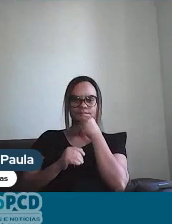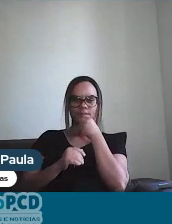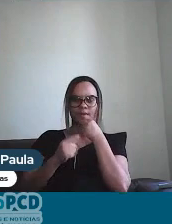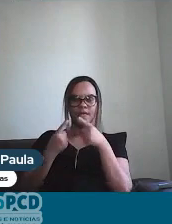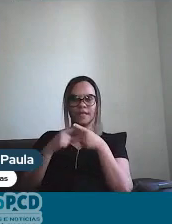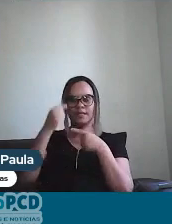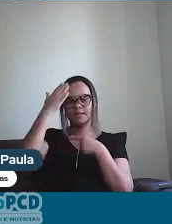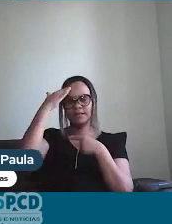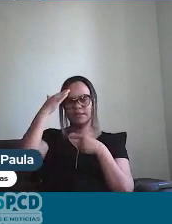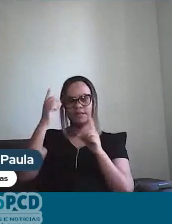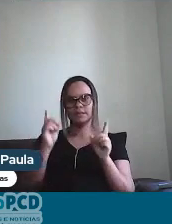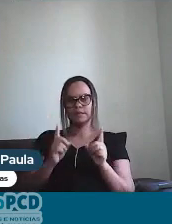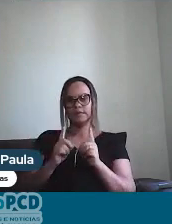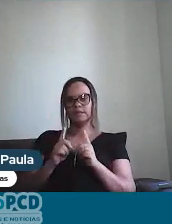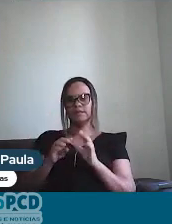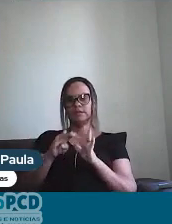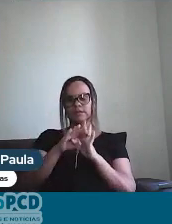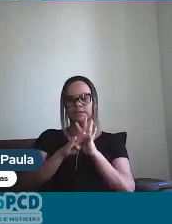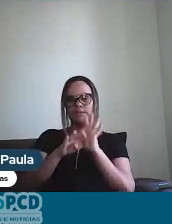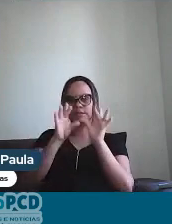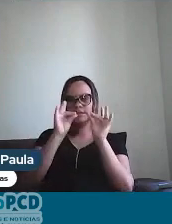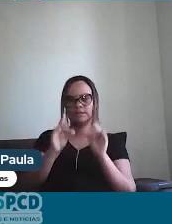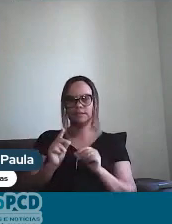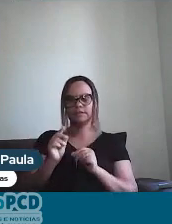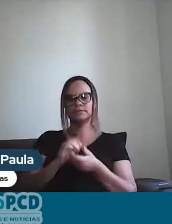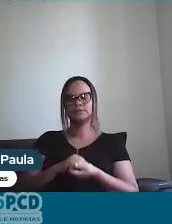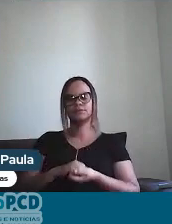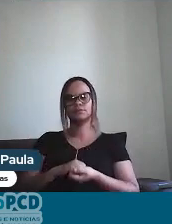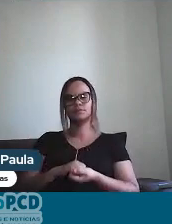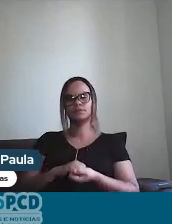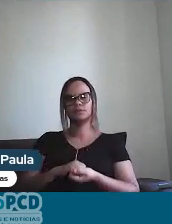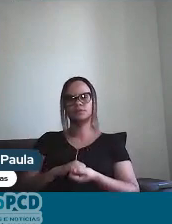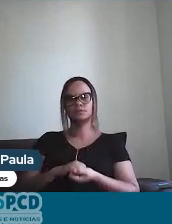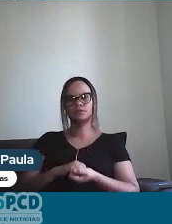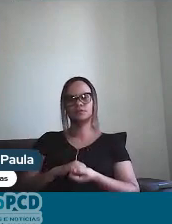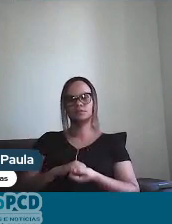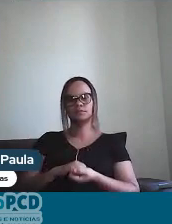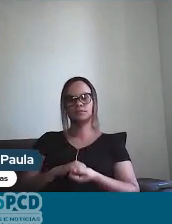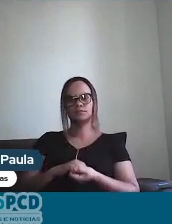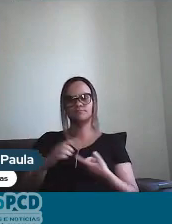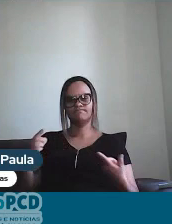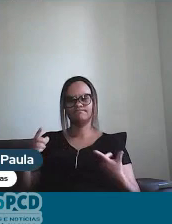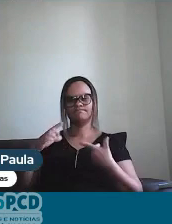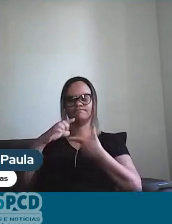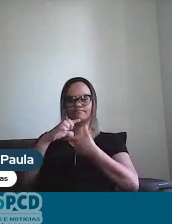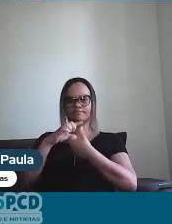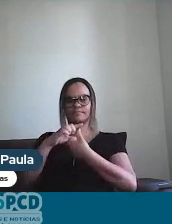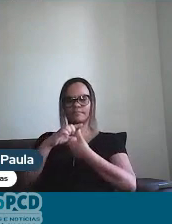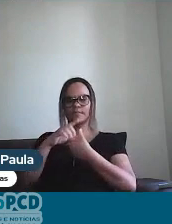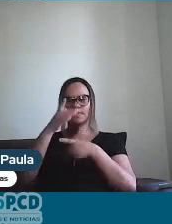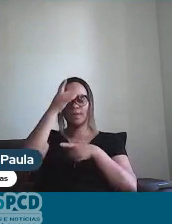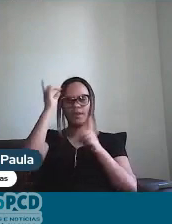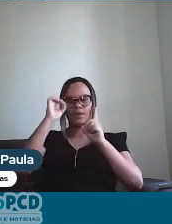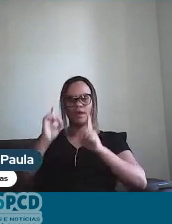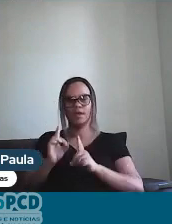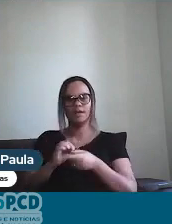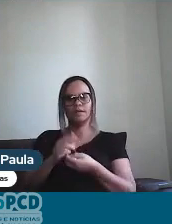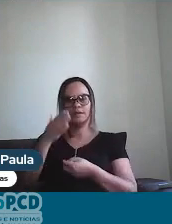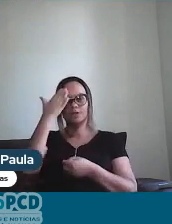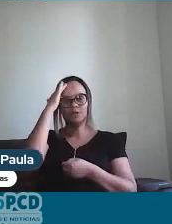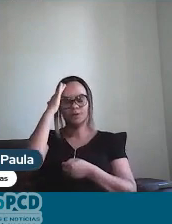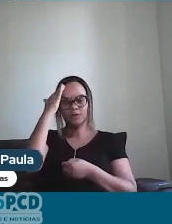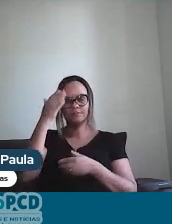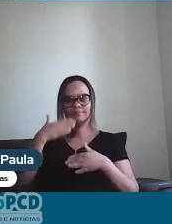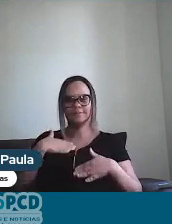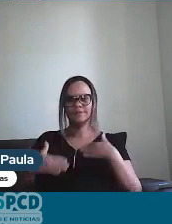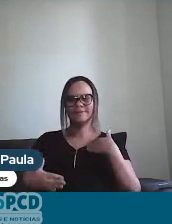entender que ele não é uma lista exaustiva e ele só trata de uma partezinha da avaliação de deficiência, que é o quê? O impedimento do corpo,